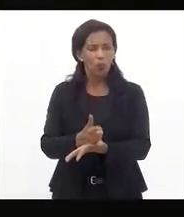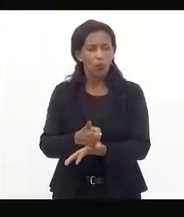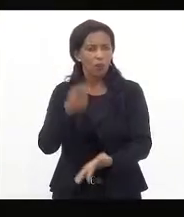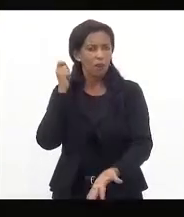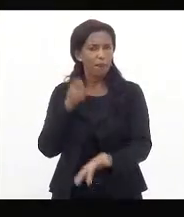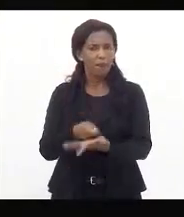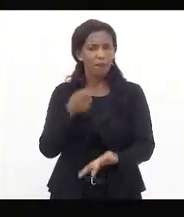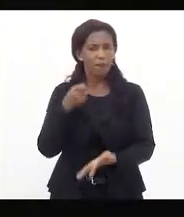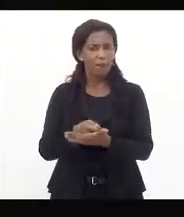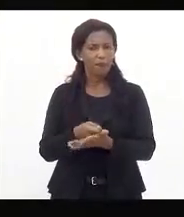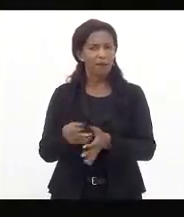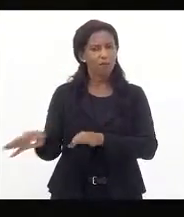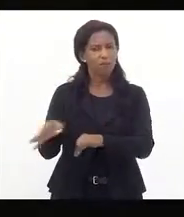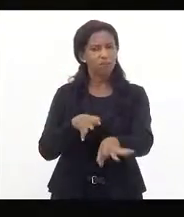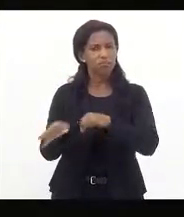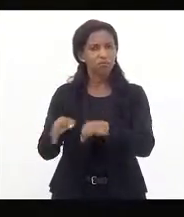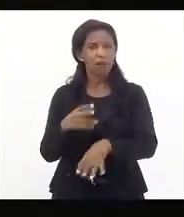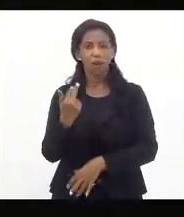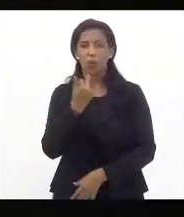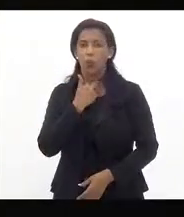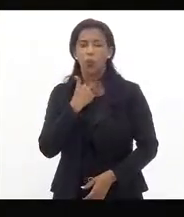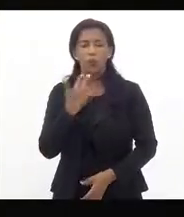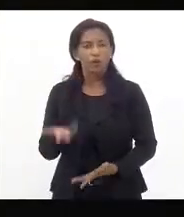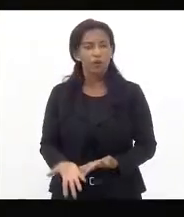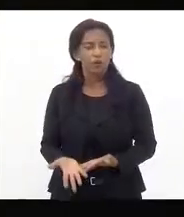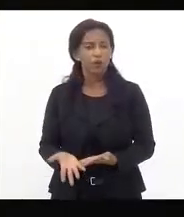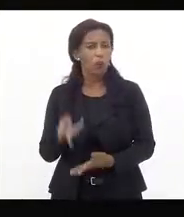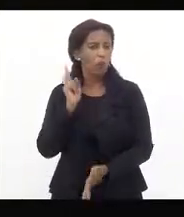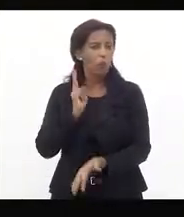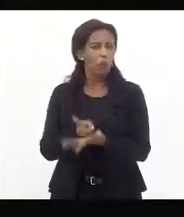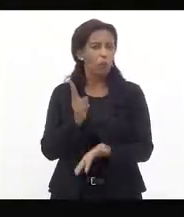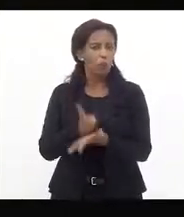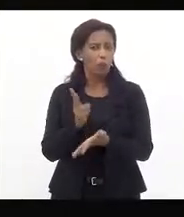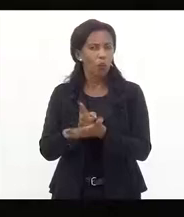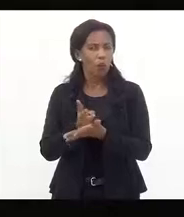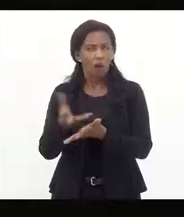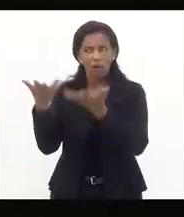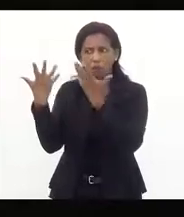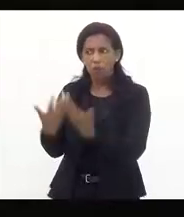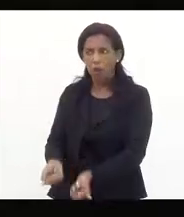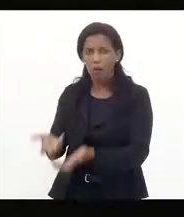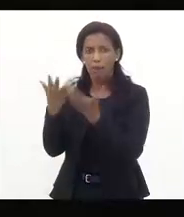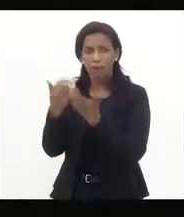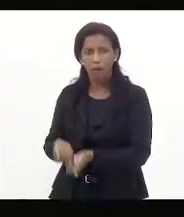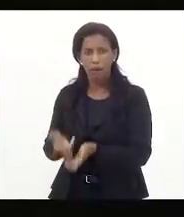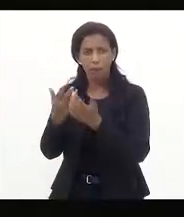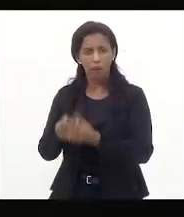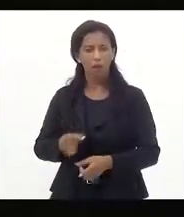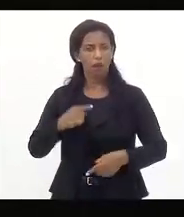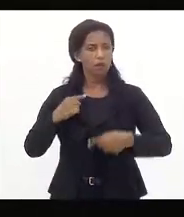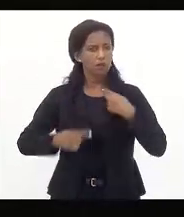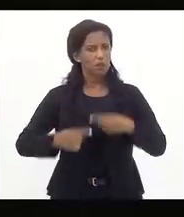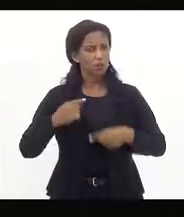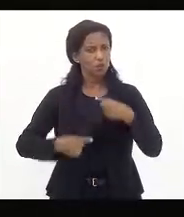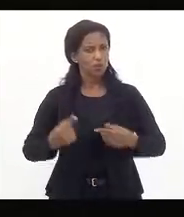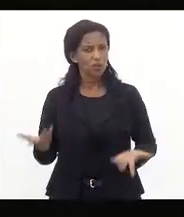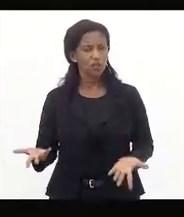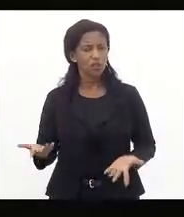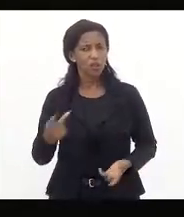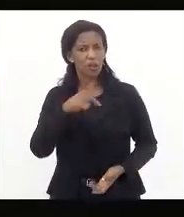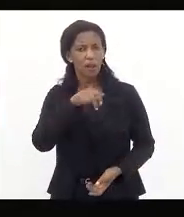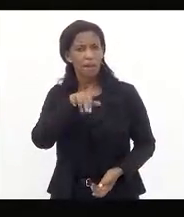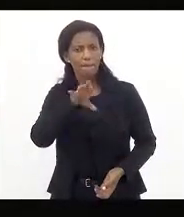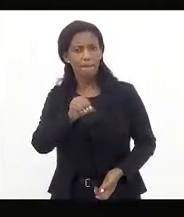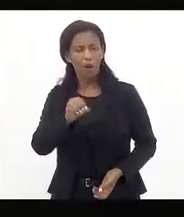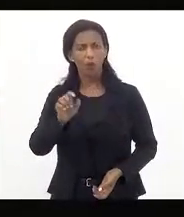penalizado dessa forma. Nós não podemos continuar nos submetendo a essa política inconsequente de Paulo Guedes